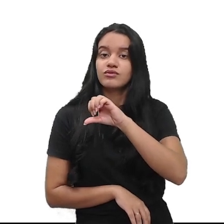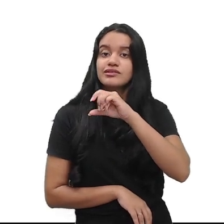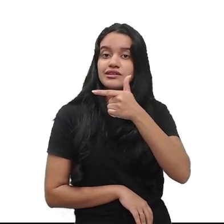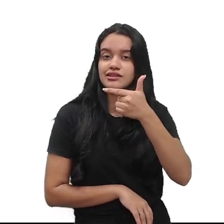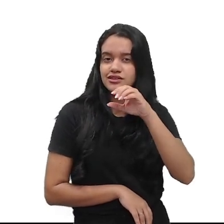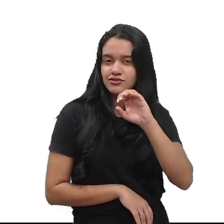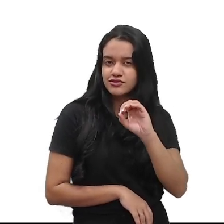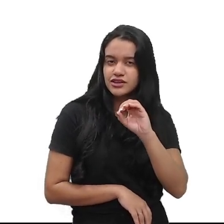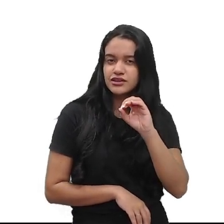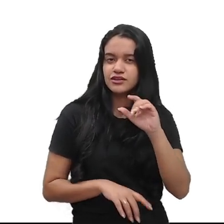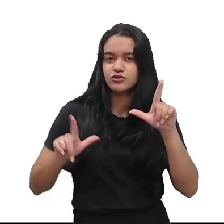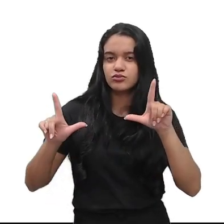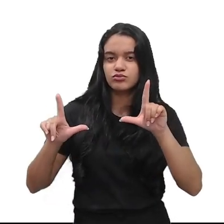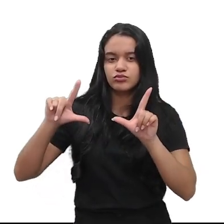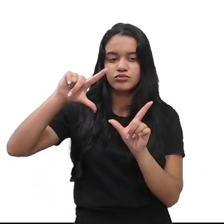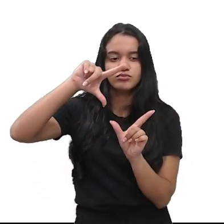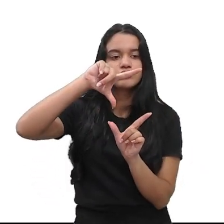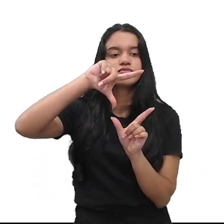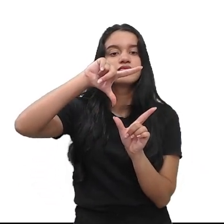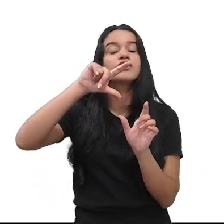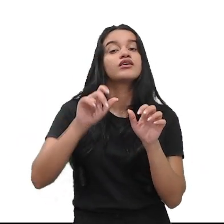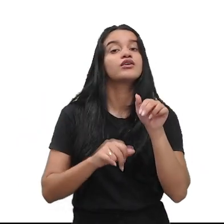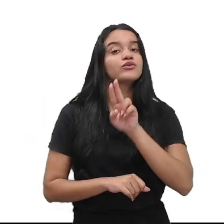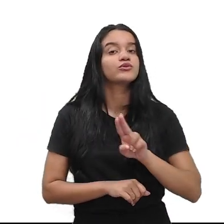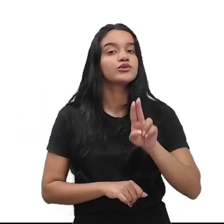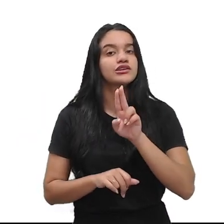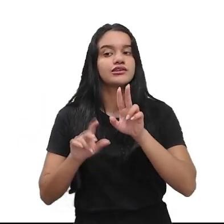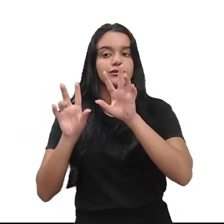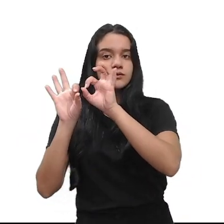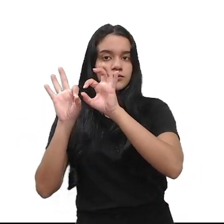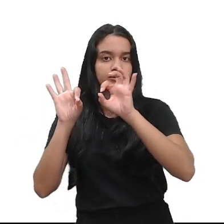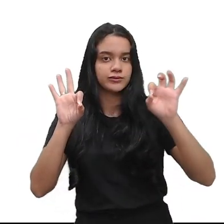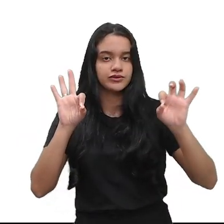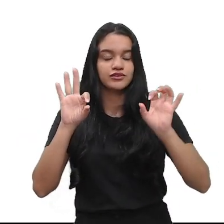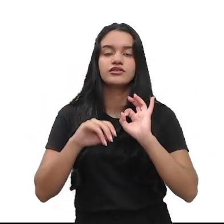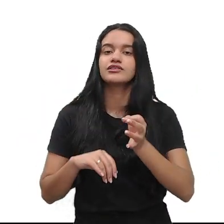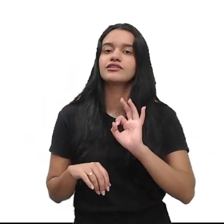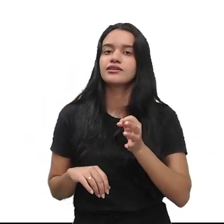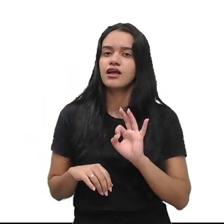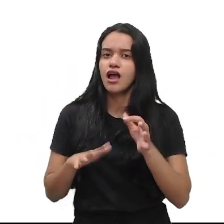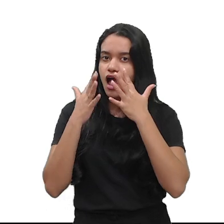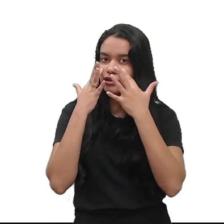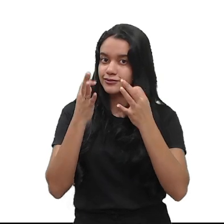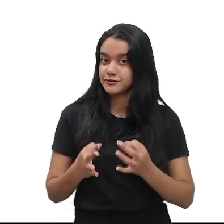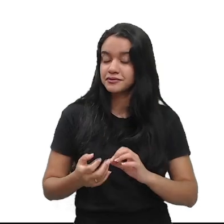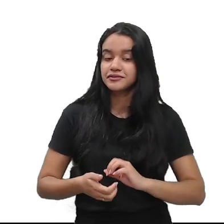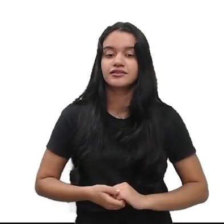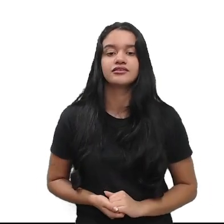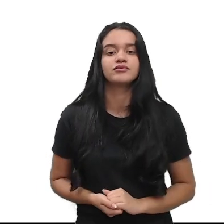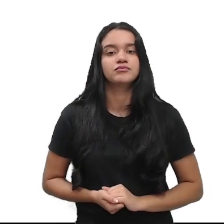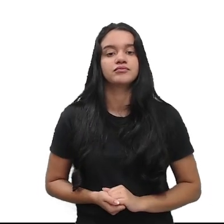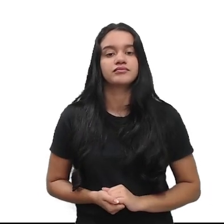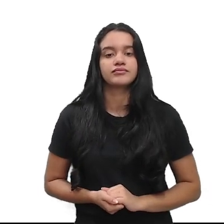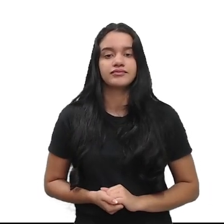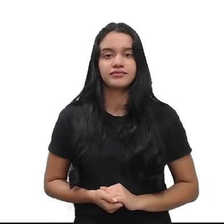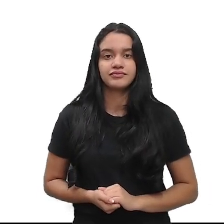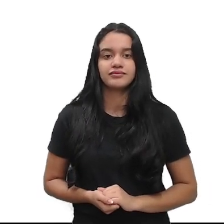um formato vertical que a gente for utilizar no Stories. Então, se atentem a isso.